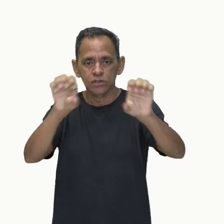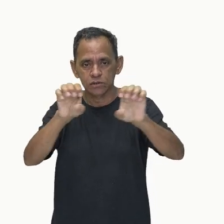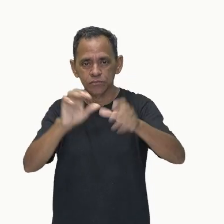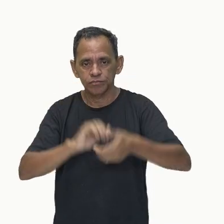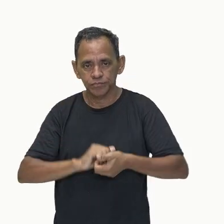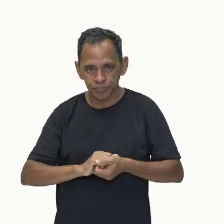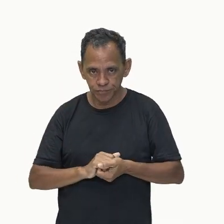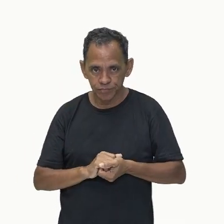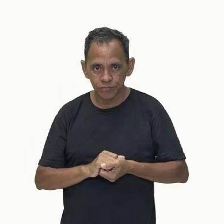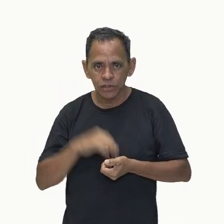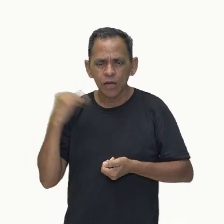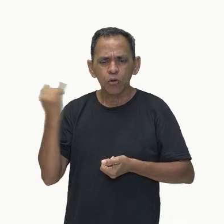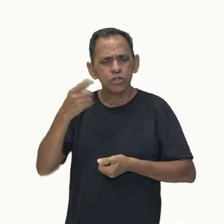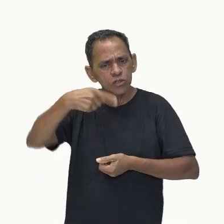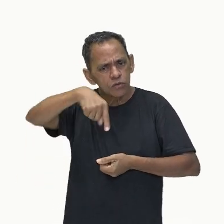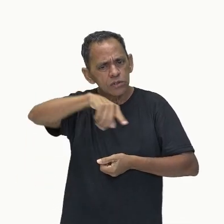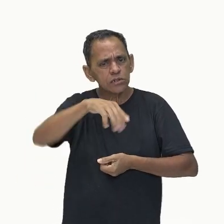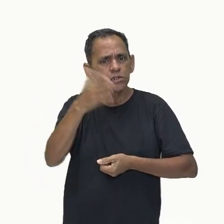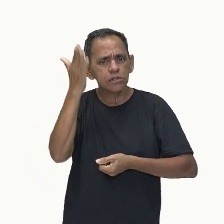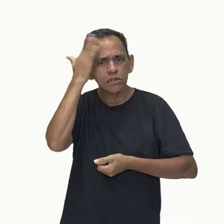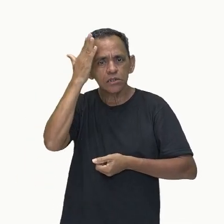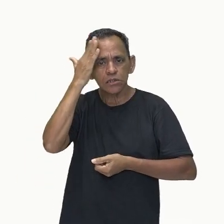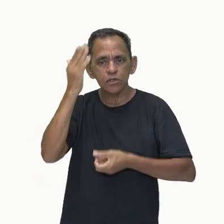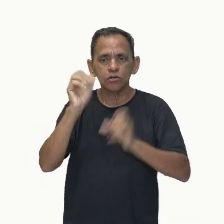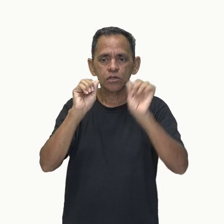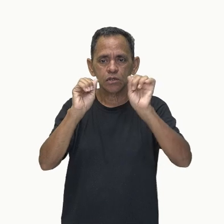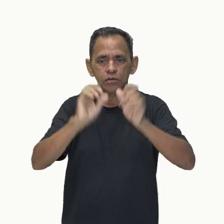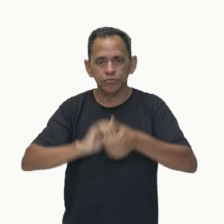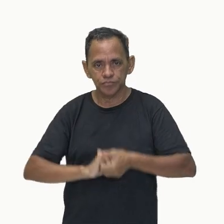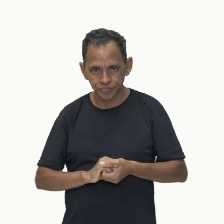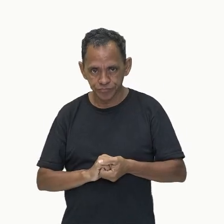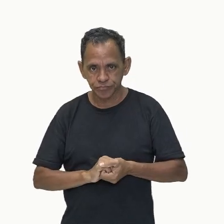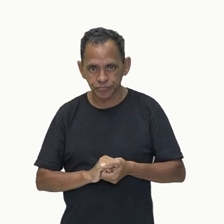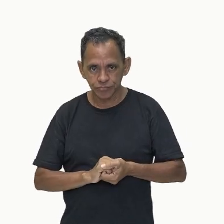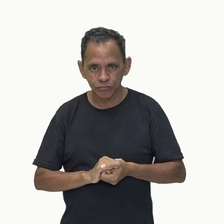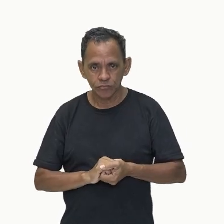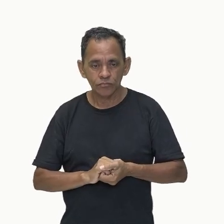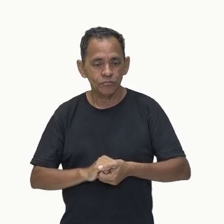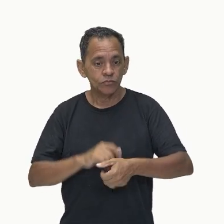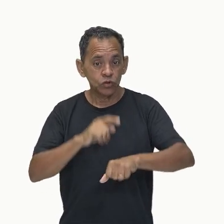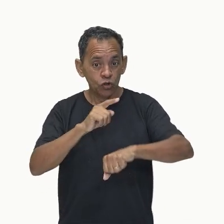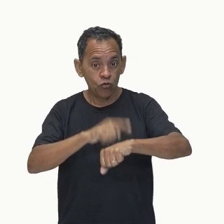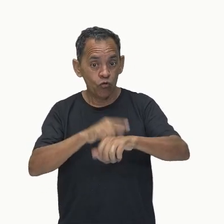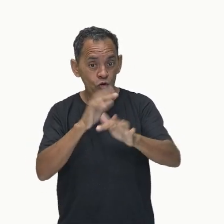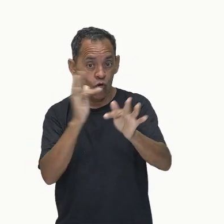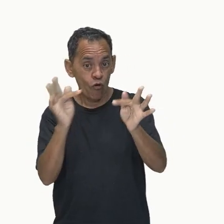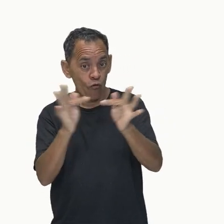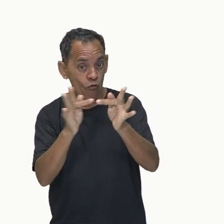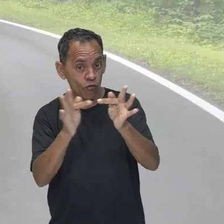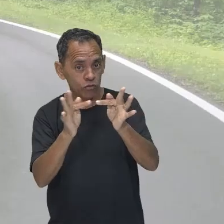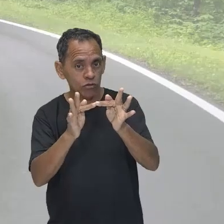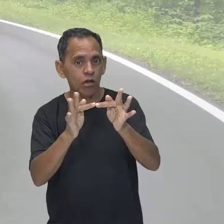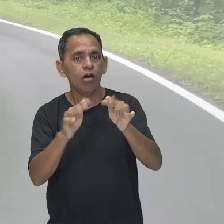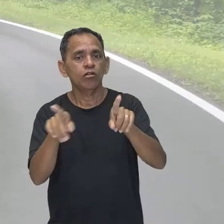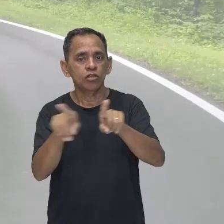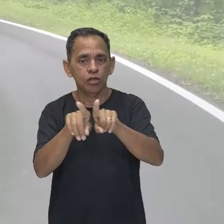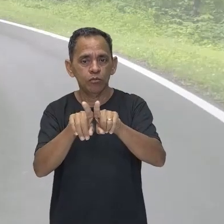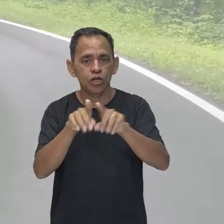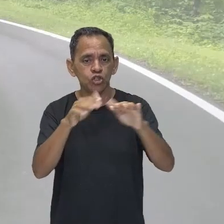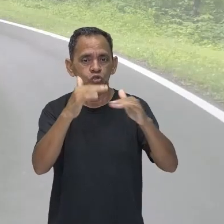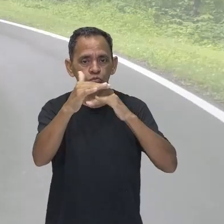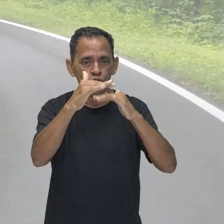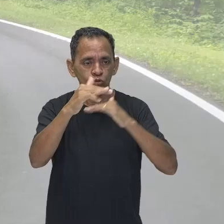é importante que tu entenda que na equação, na função horária aí do movimento, essa equação do